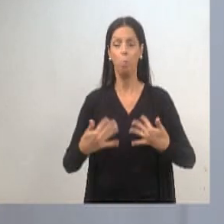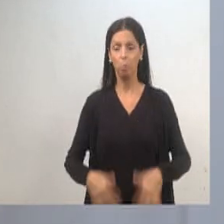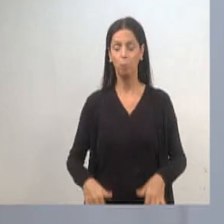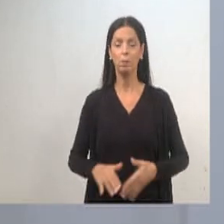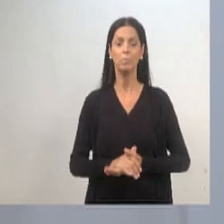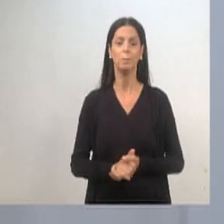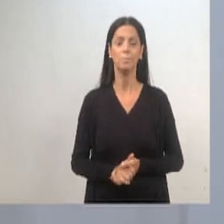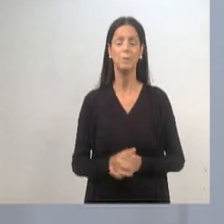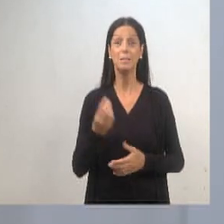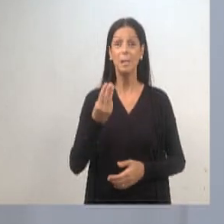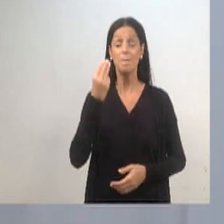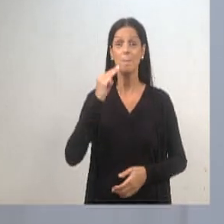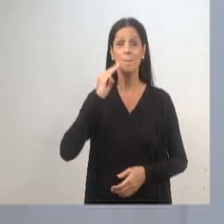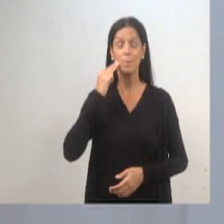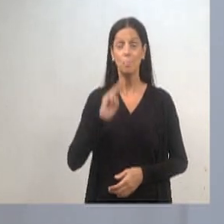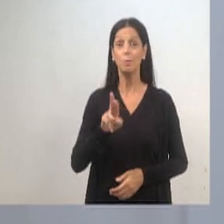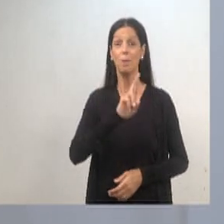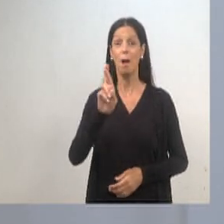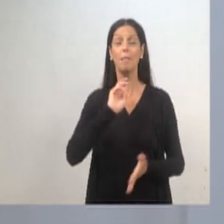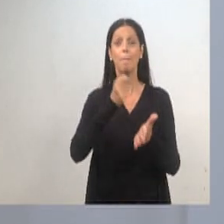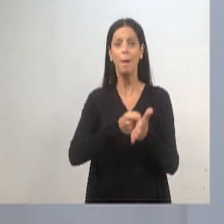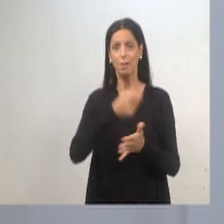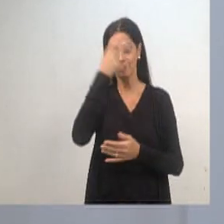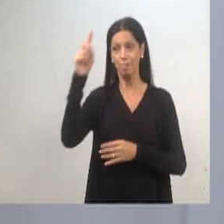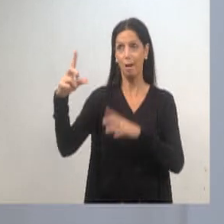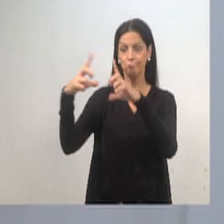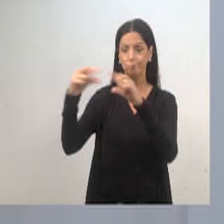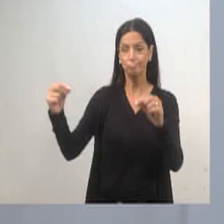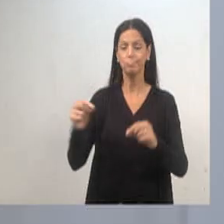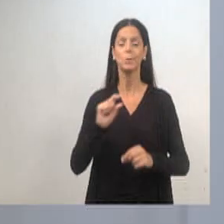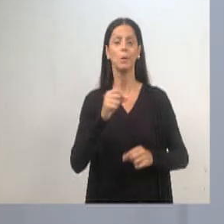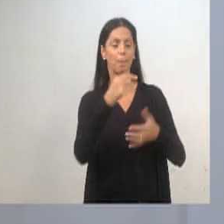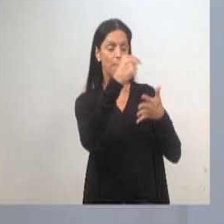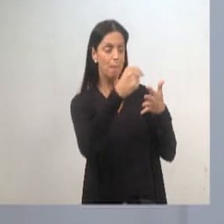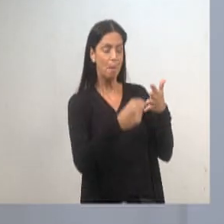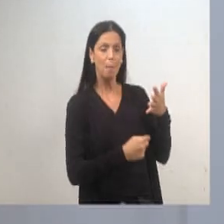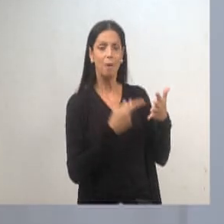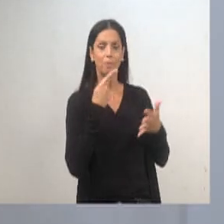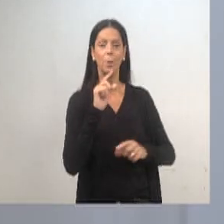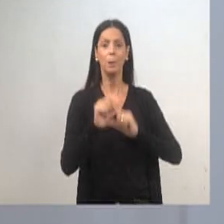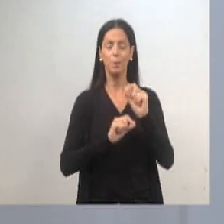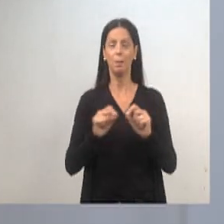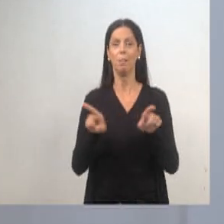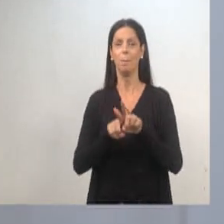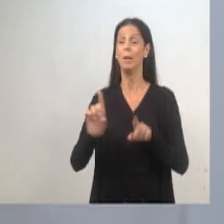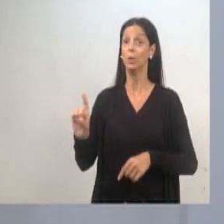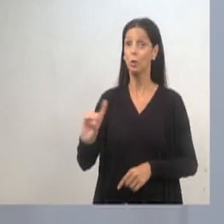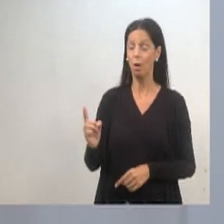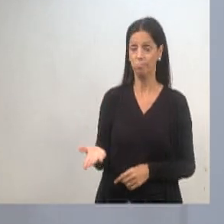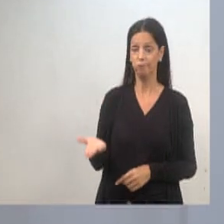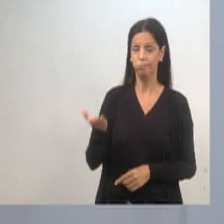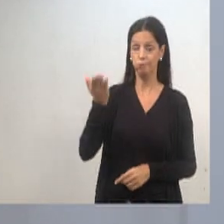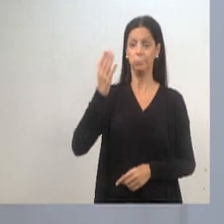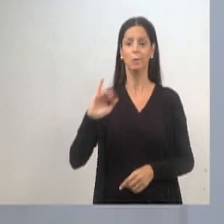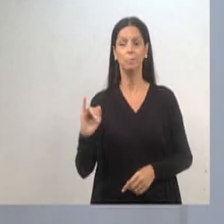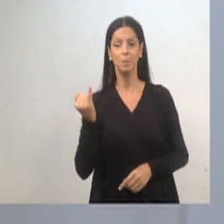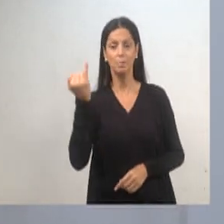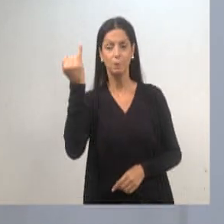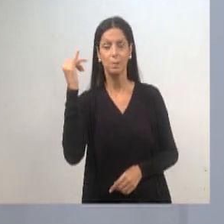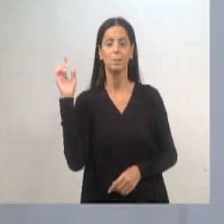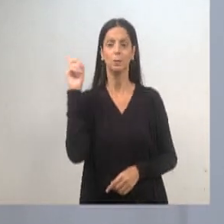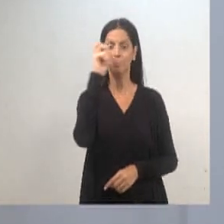funcionalismo público, e tudo isso que eu falei aqui tem causado o quê? Dólar nas alturas, inflação, dificuldade para